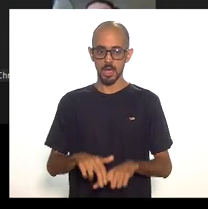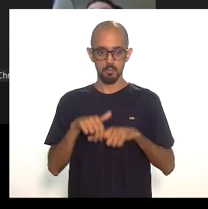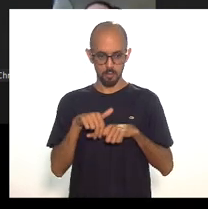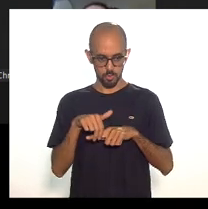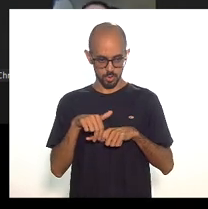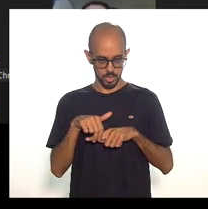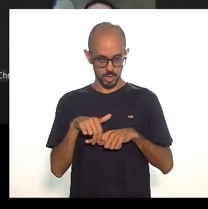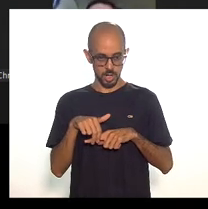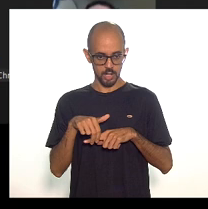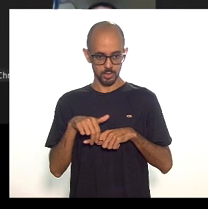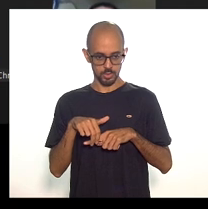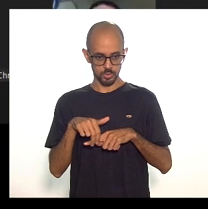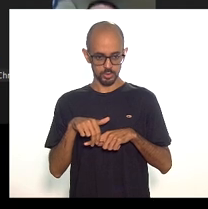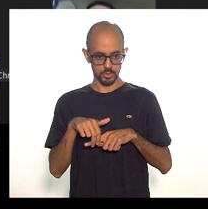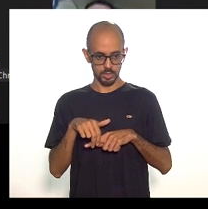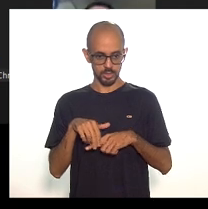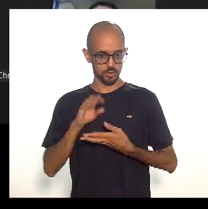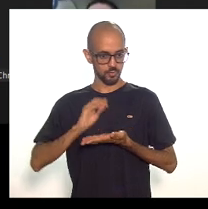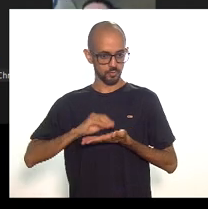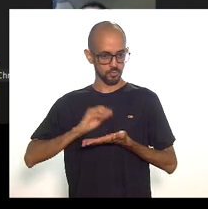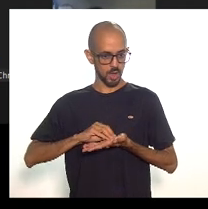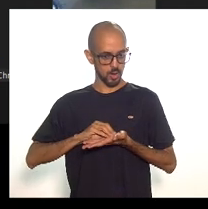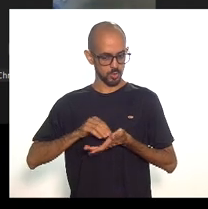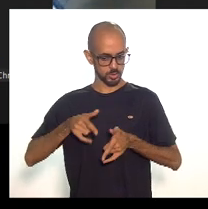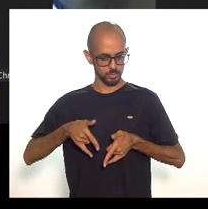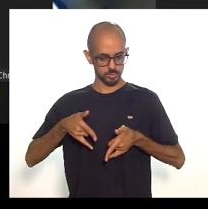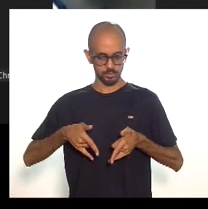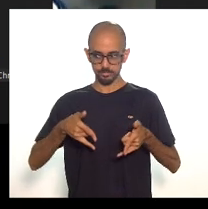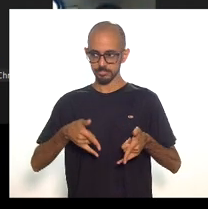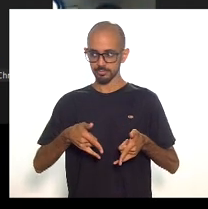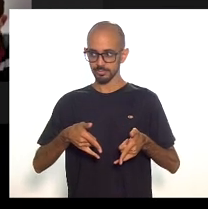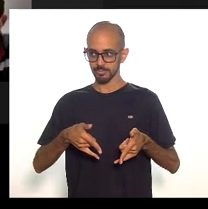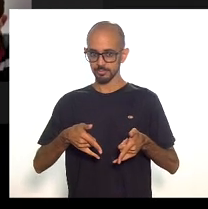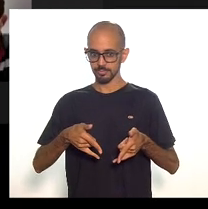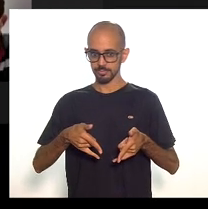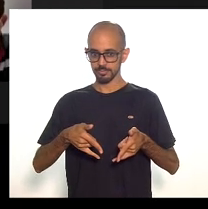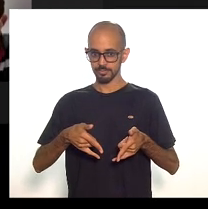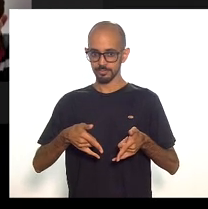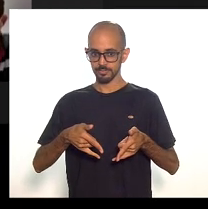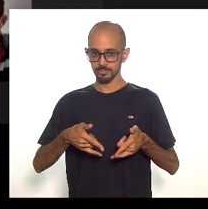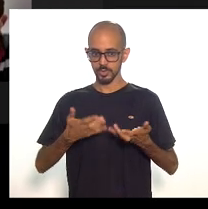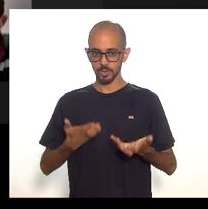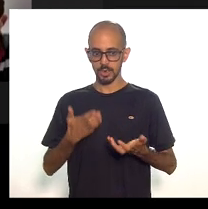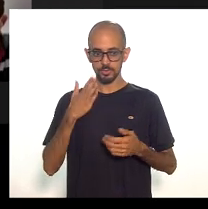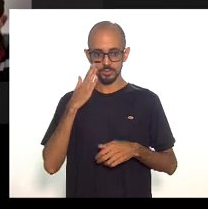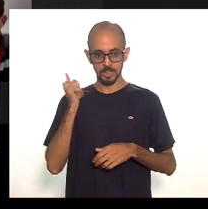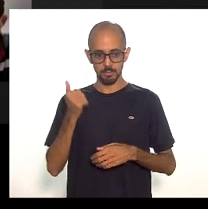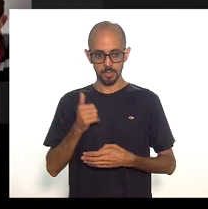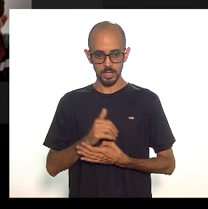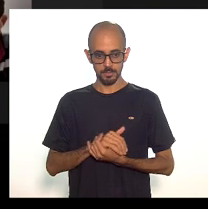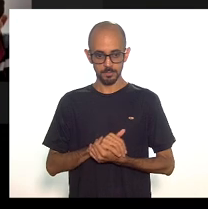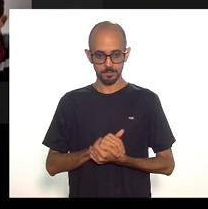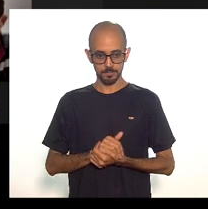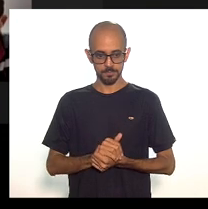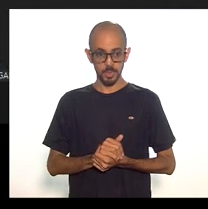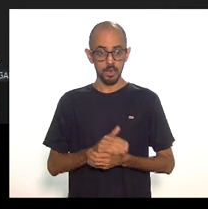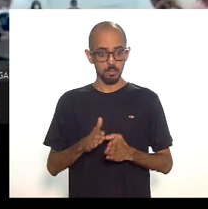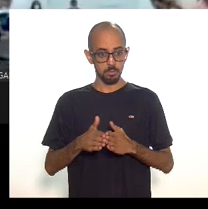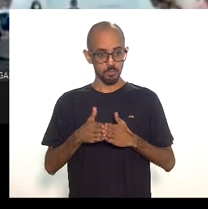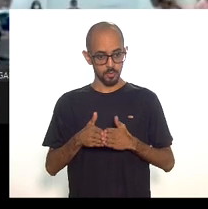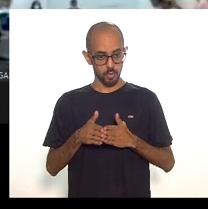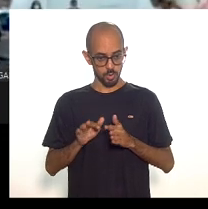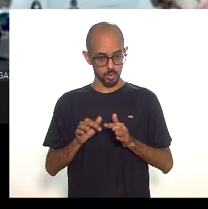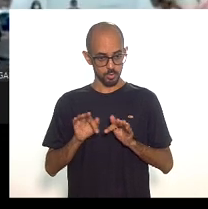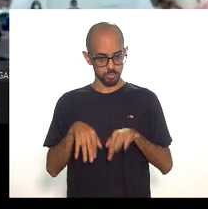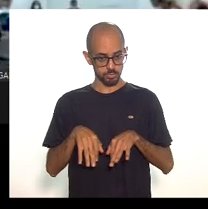Por causa de questões de falta de leito, tá? Eu queria saber também... Mas você poderia concluir, por favor? Não,